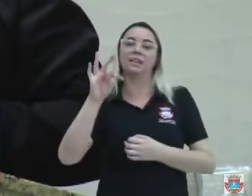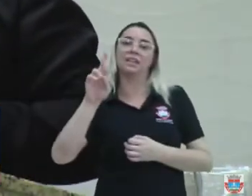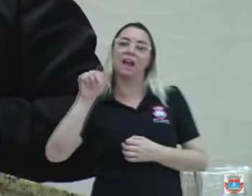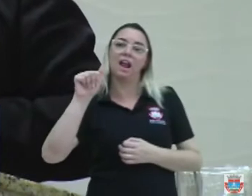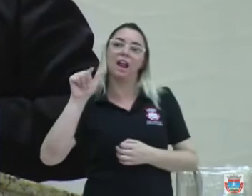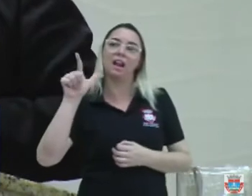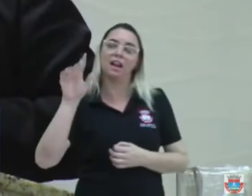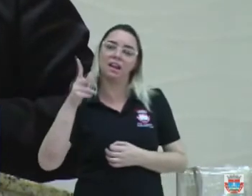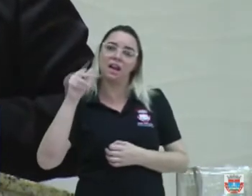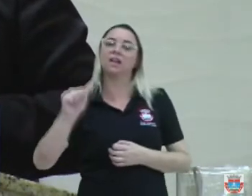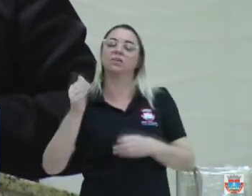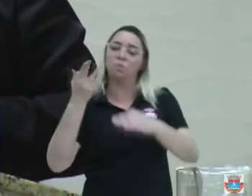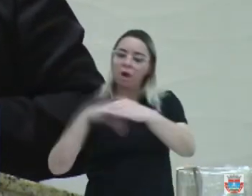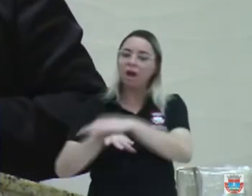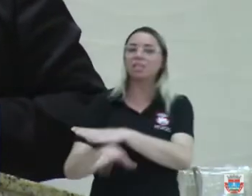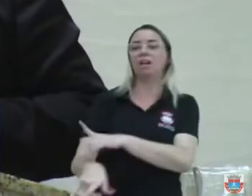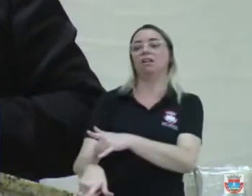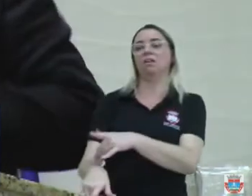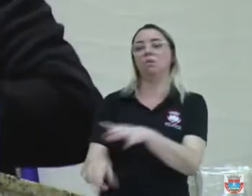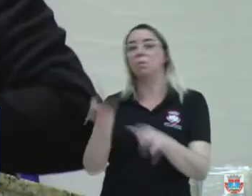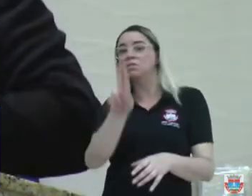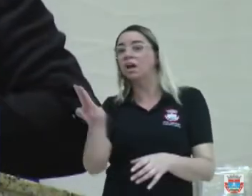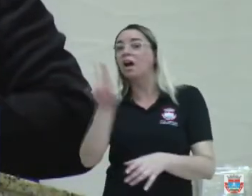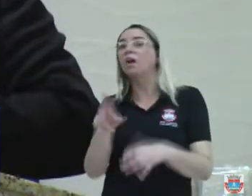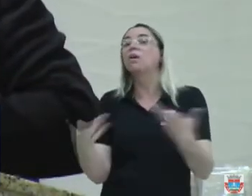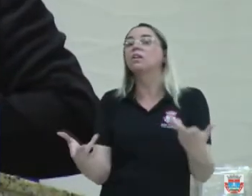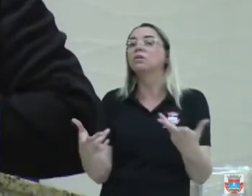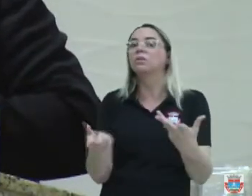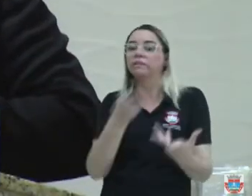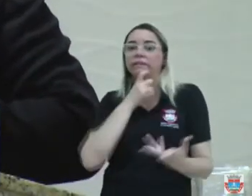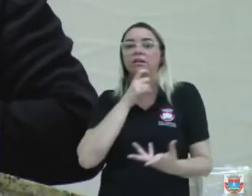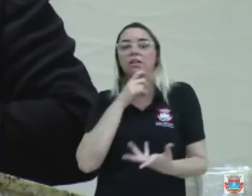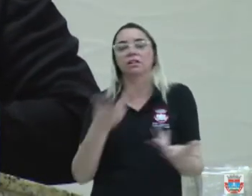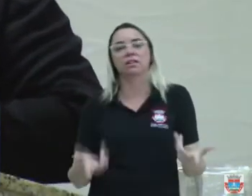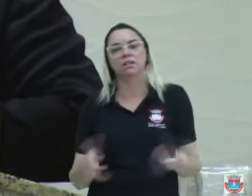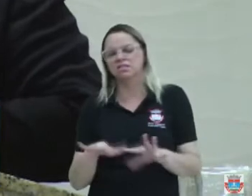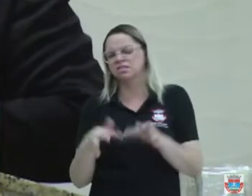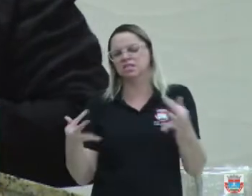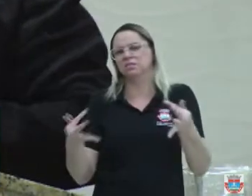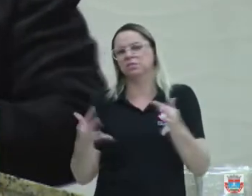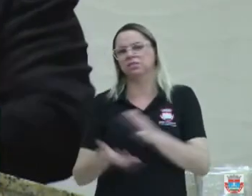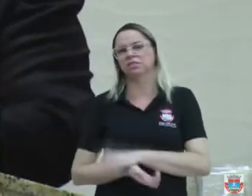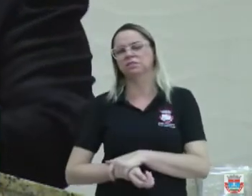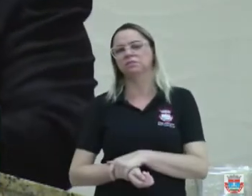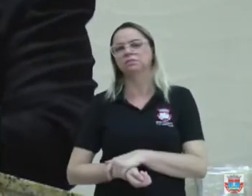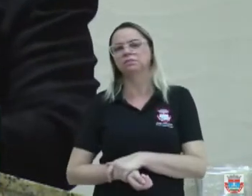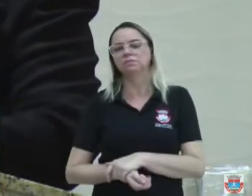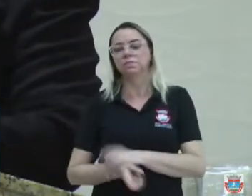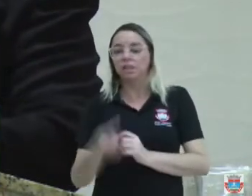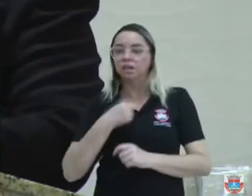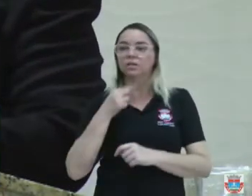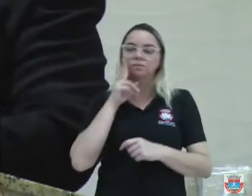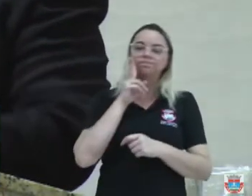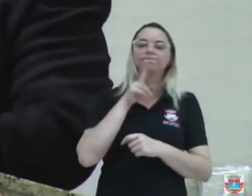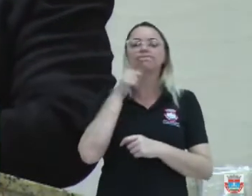guarda durante o verão para usar durante o inverno. É muito simples. E eu estava dando uma observada aqui,